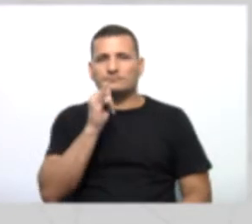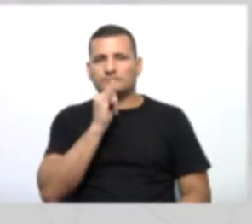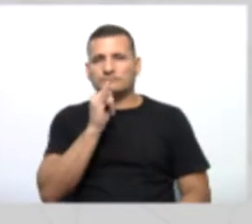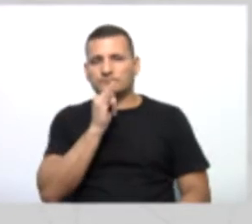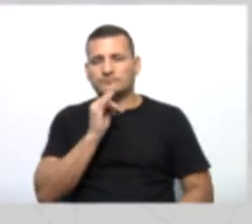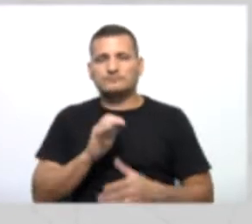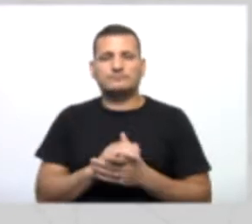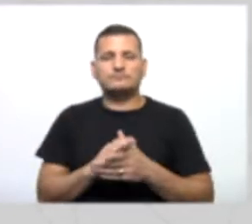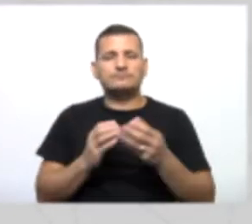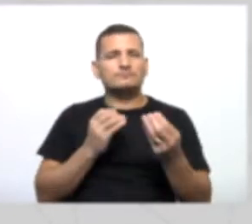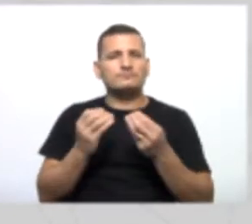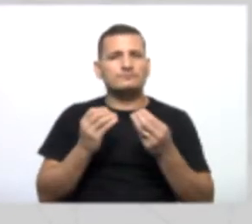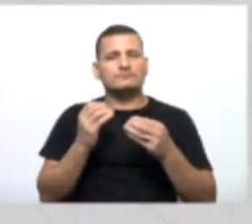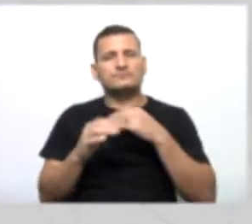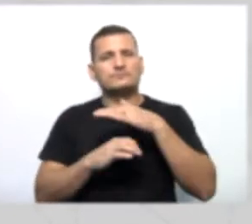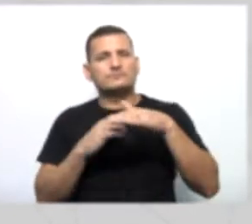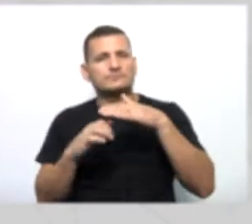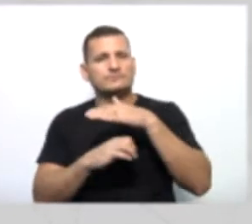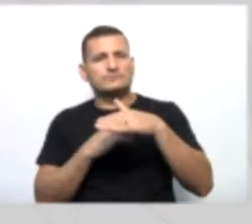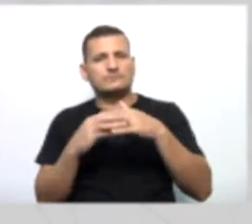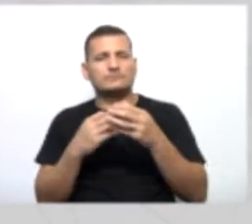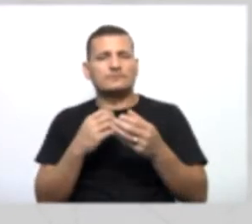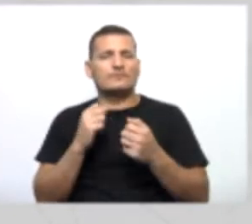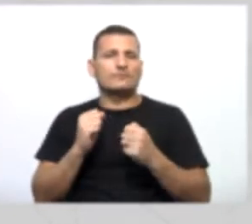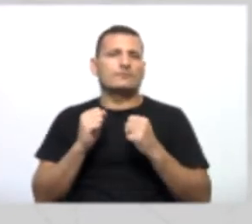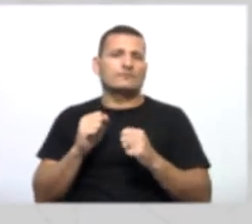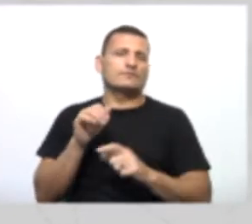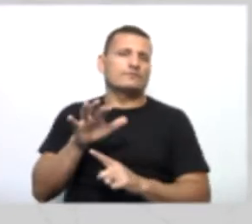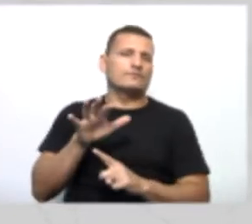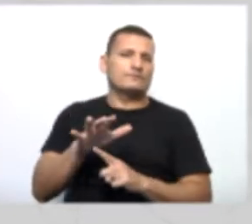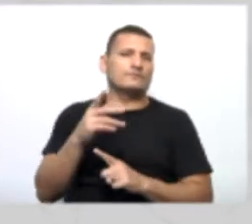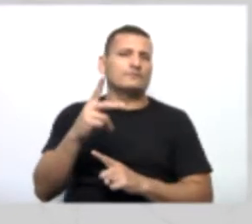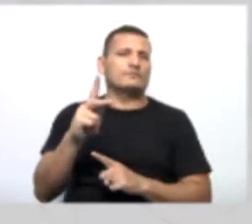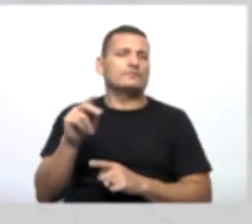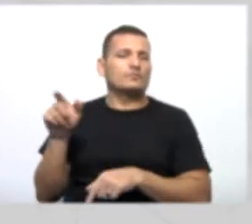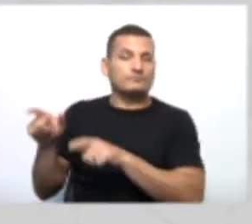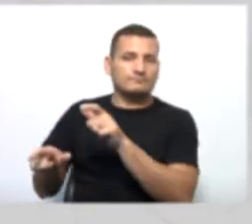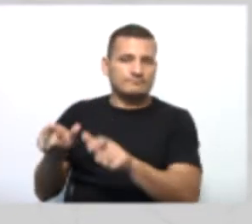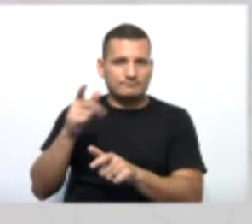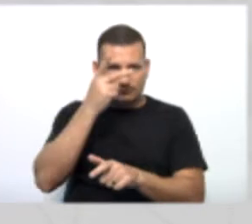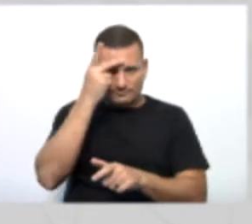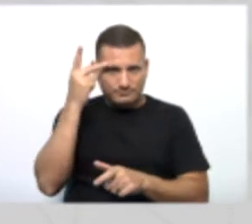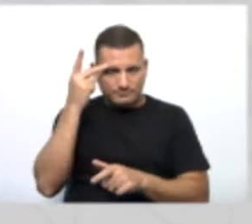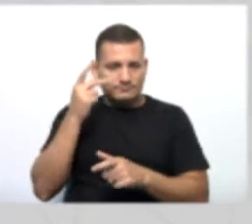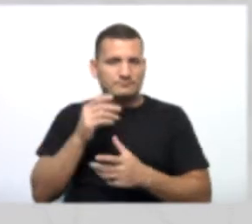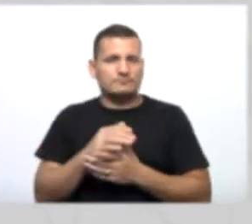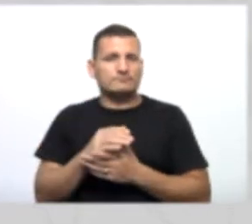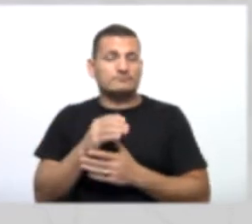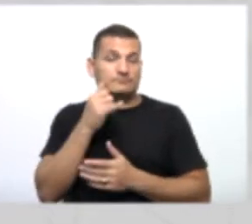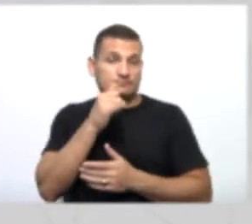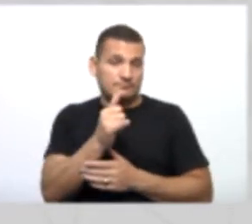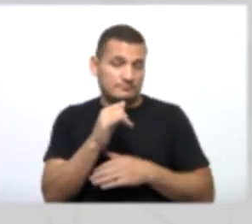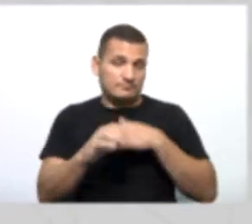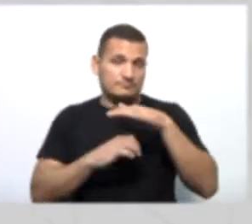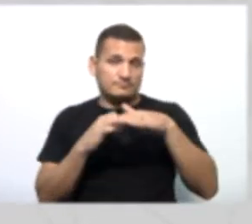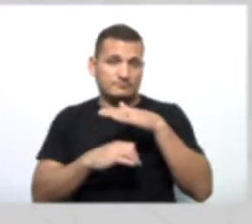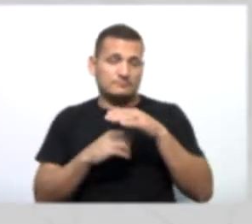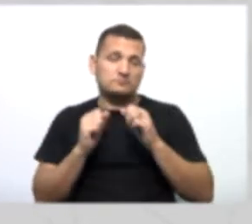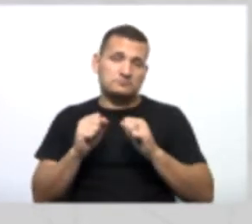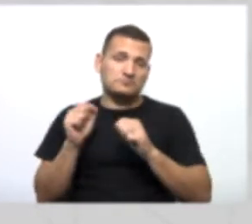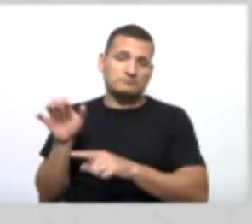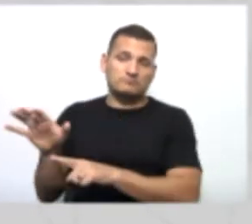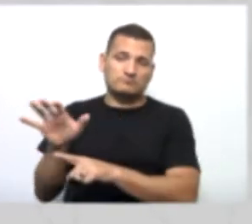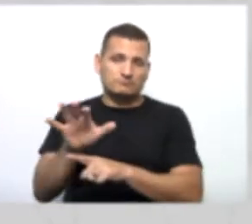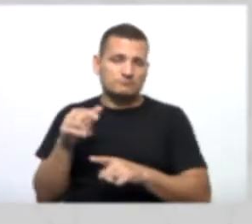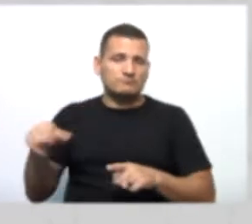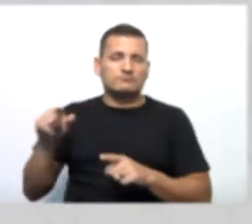uma empresa pode influenciar o seu consumidor? Uma empresa de energia, por exemplo. Uma empresa de energia, ela pode influenciar o seu